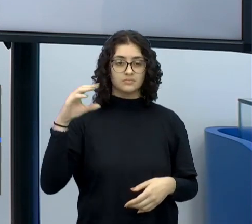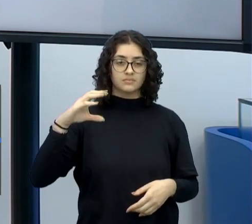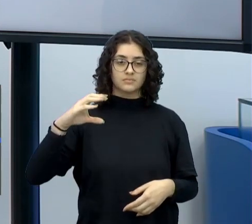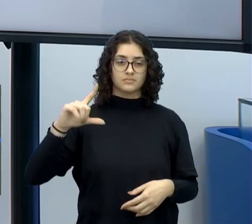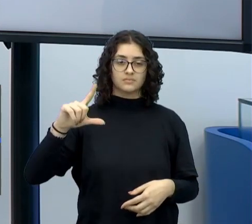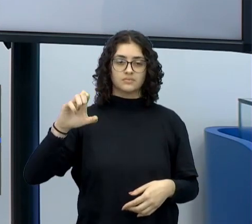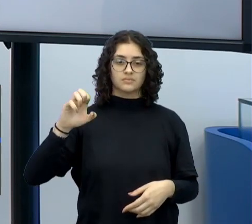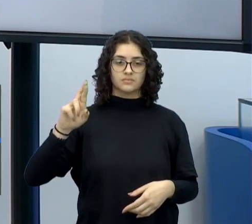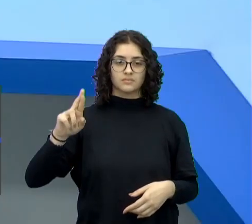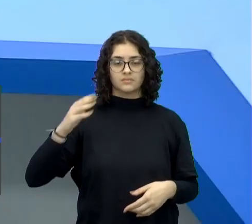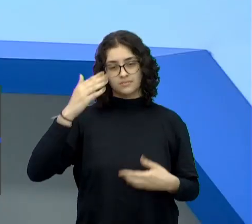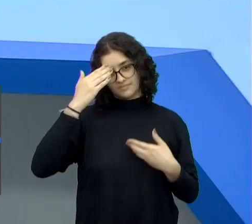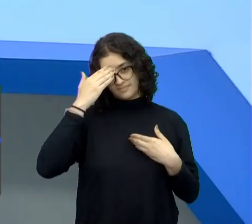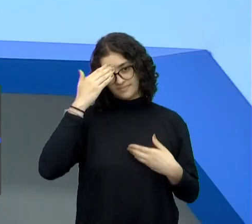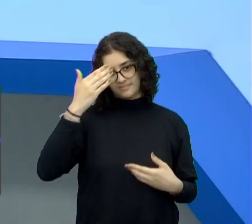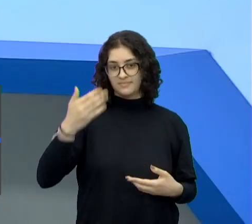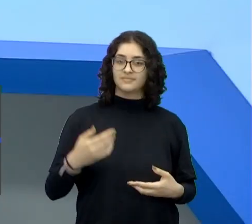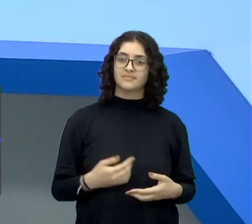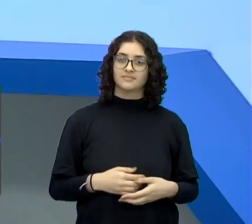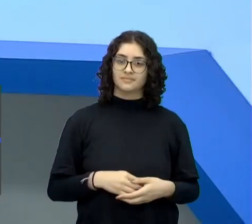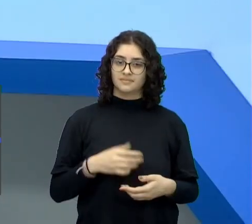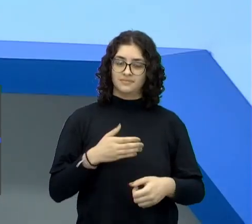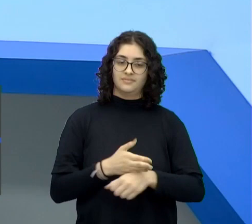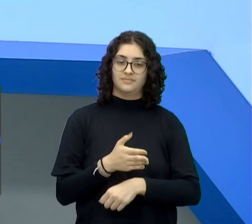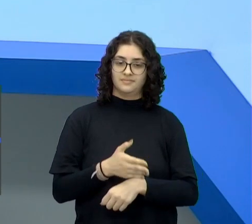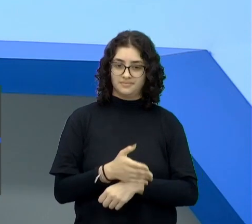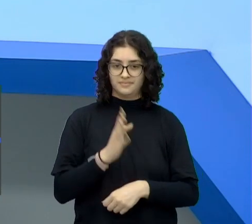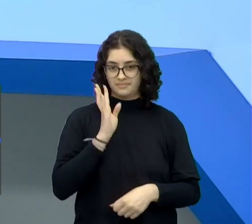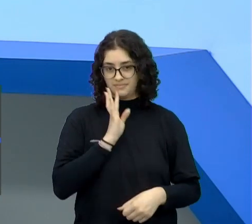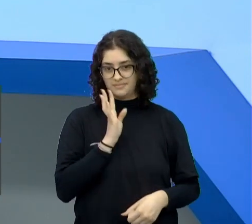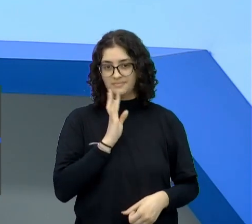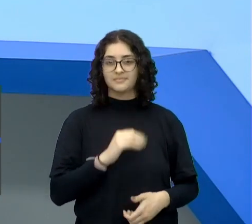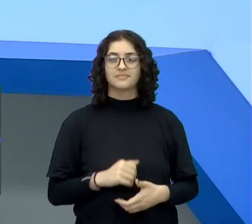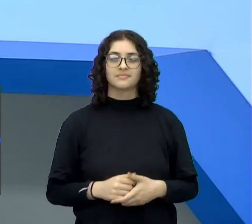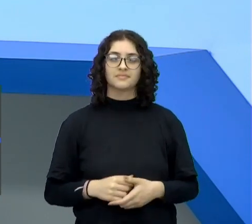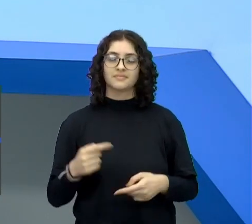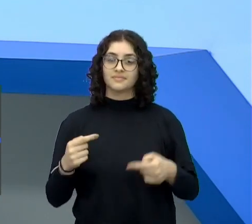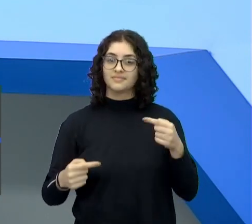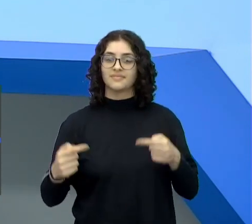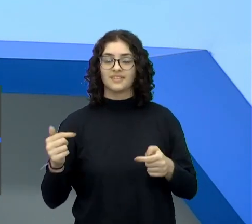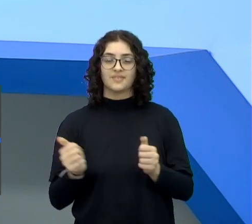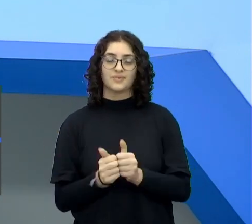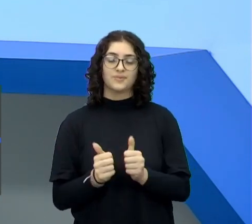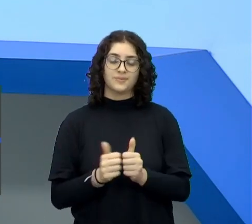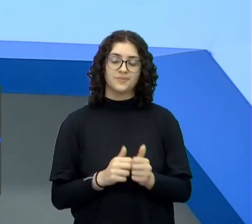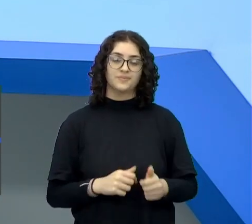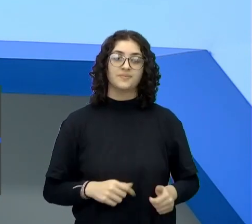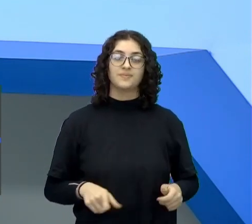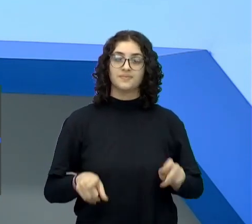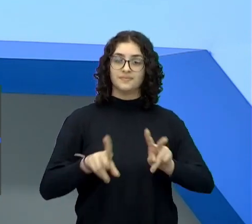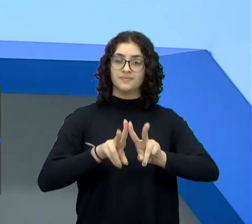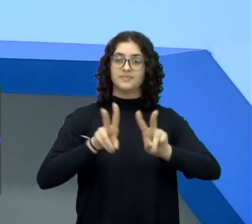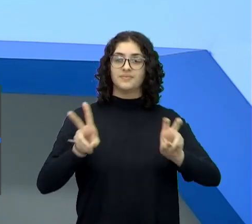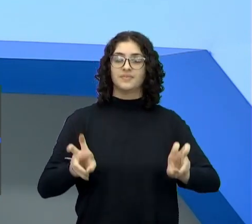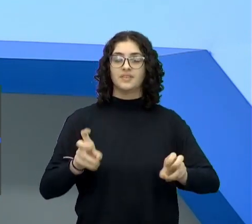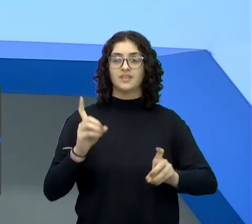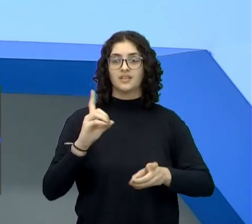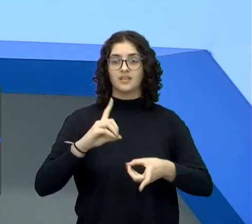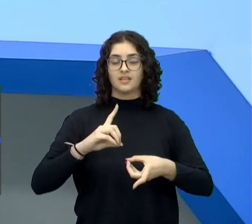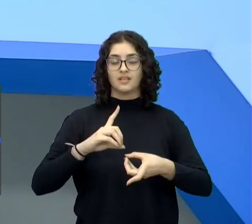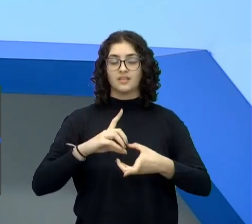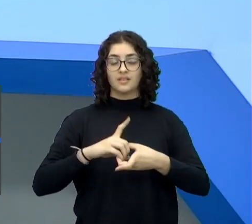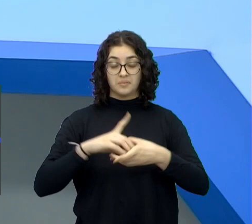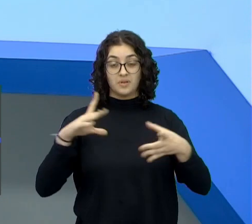Eu que Kleber, agradeço, muito obrigada. foi muito legal poder participar aqui com vocês e debater aí esses assuntos, né, a respeito da democracia